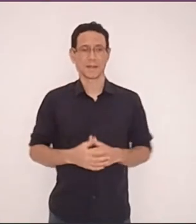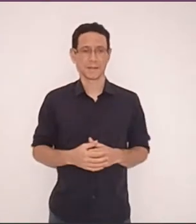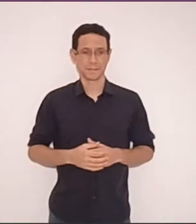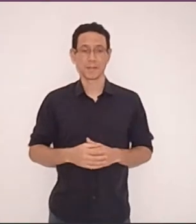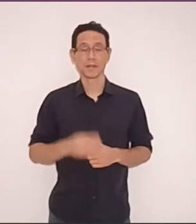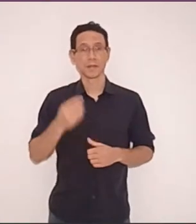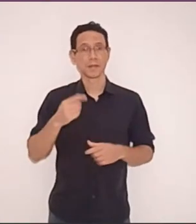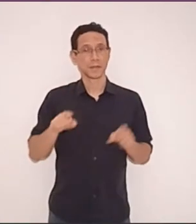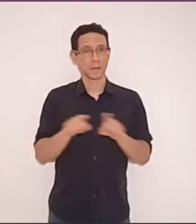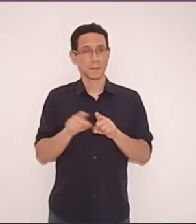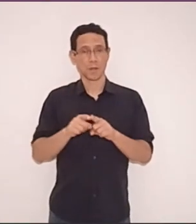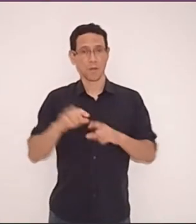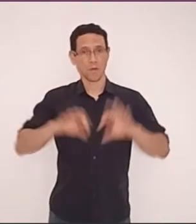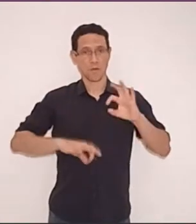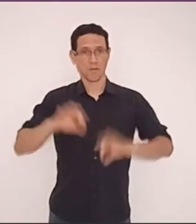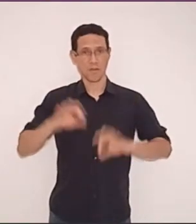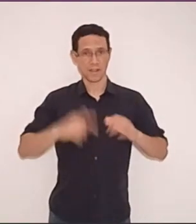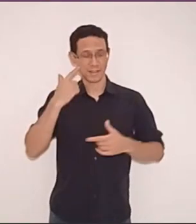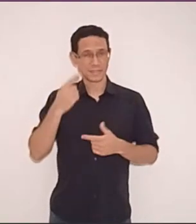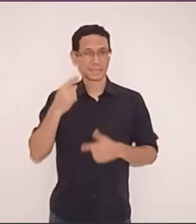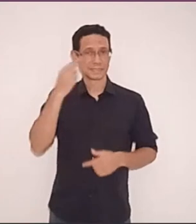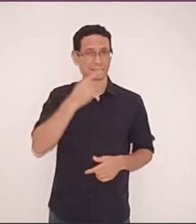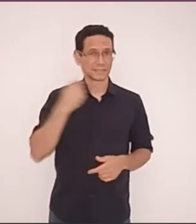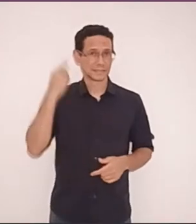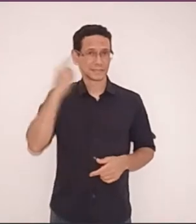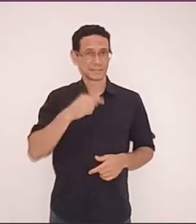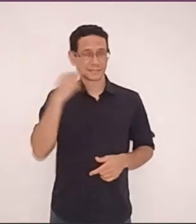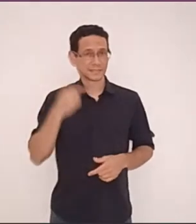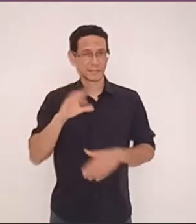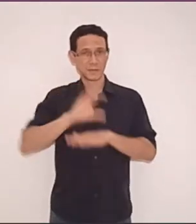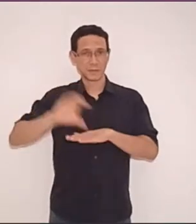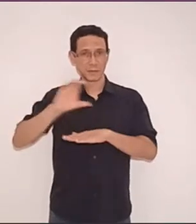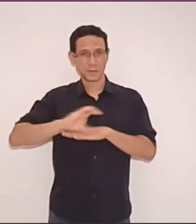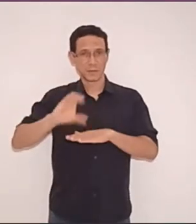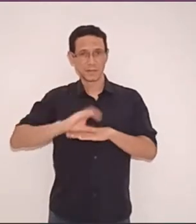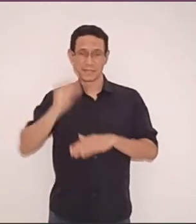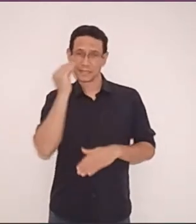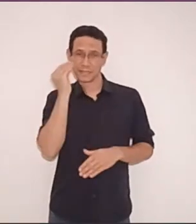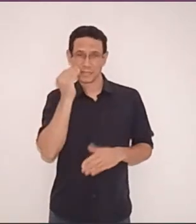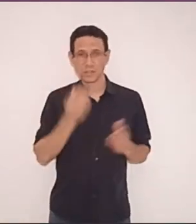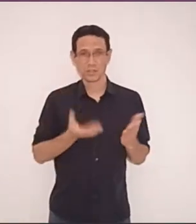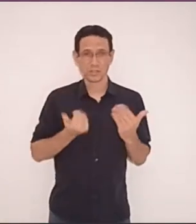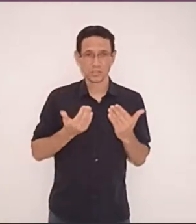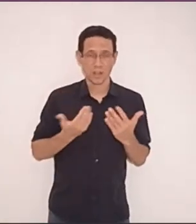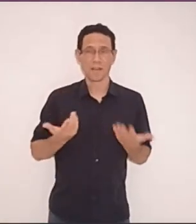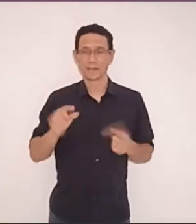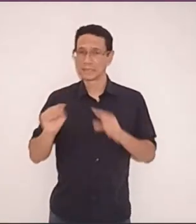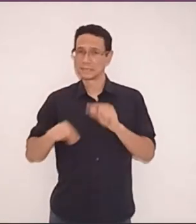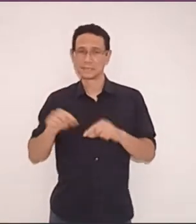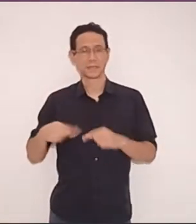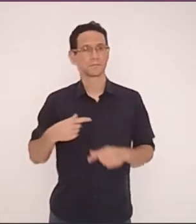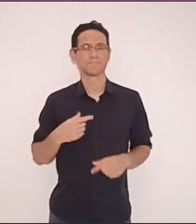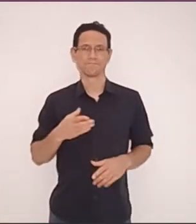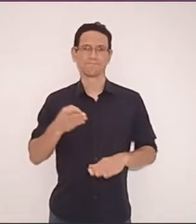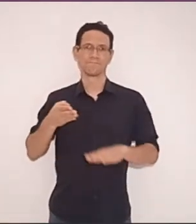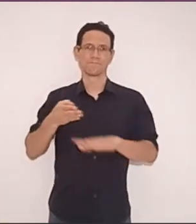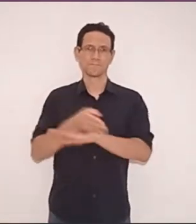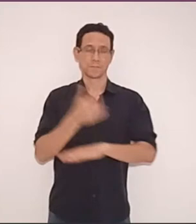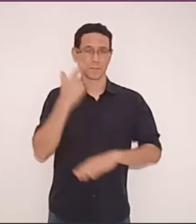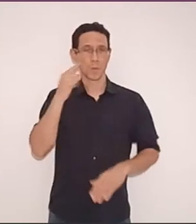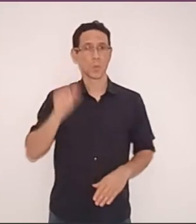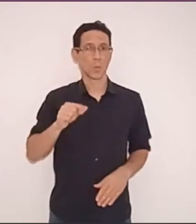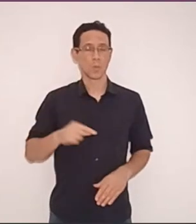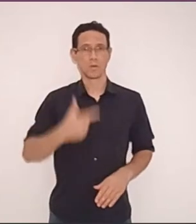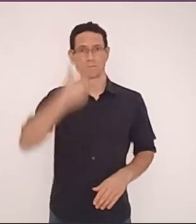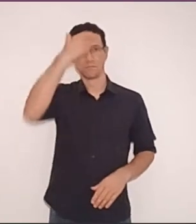educafro que o senhor pré-vestibular para negros jovens negros e carentes E lá eu fui enquanto o rappi né então quem para me apresentar